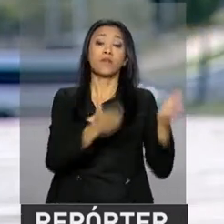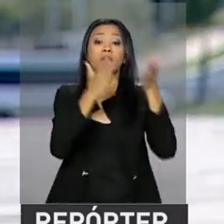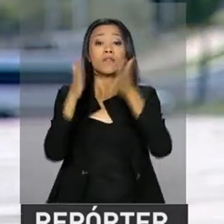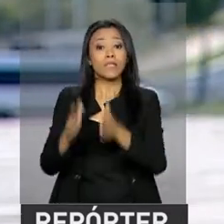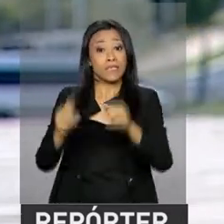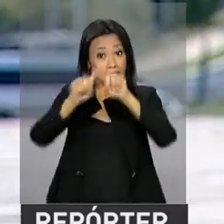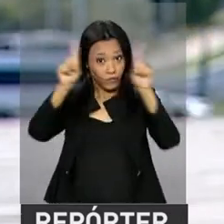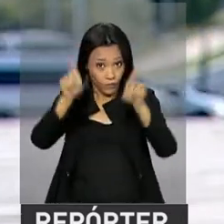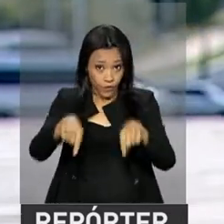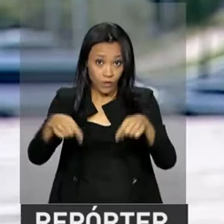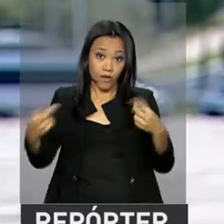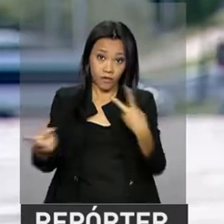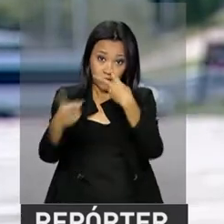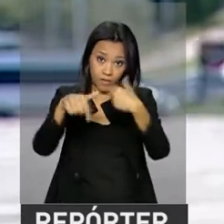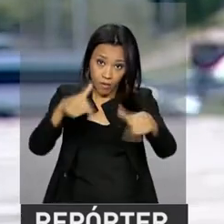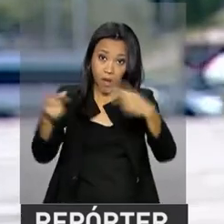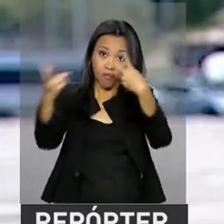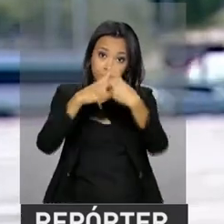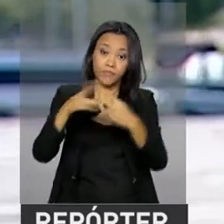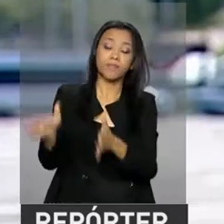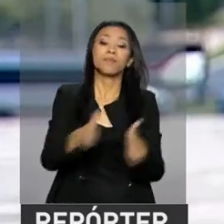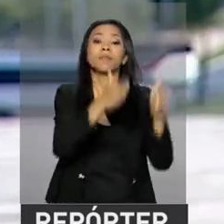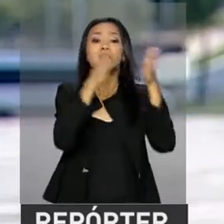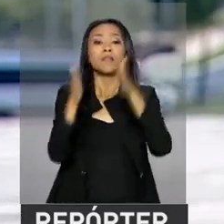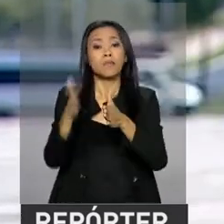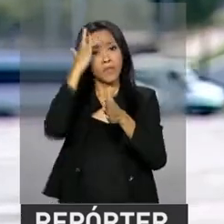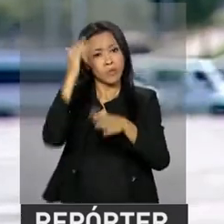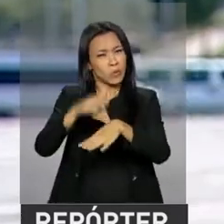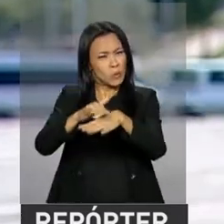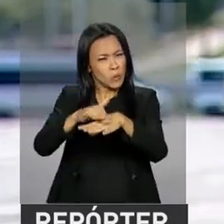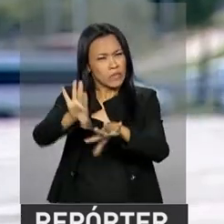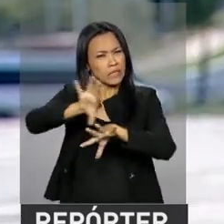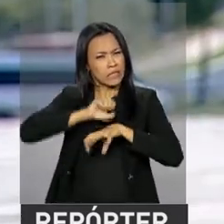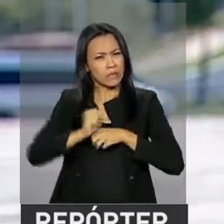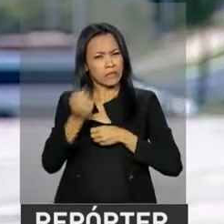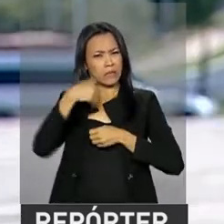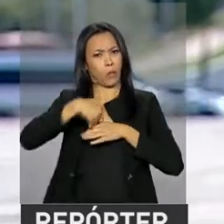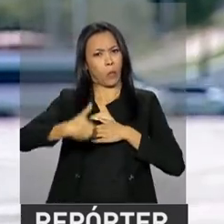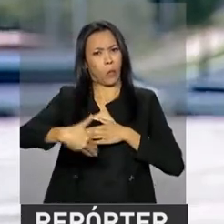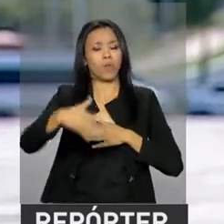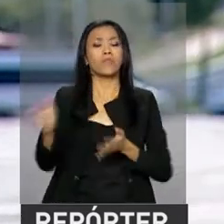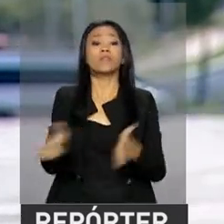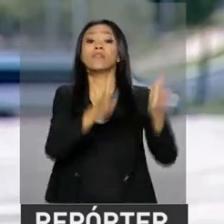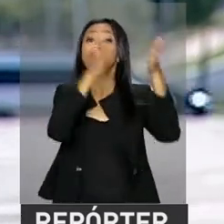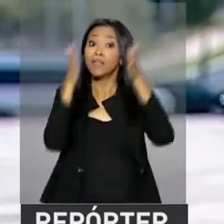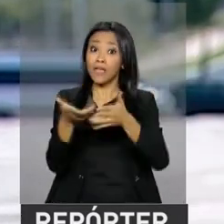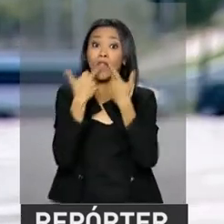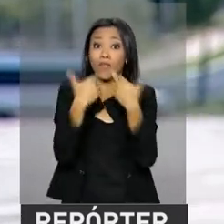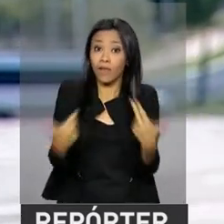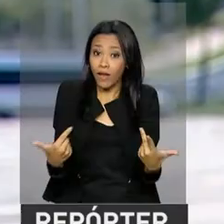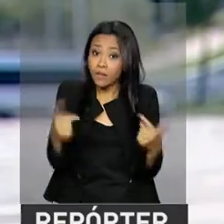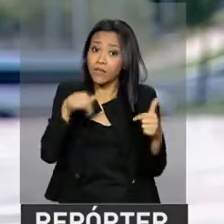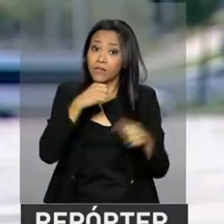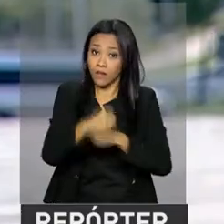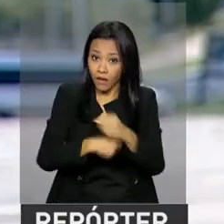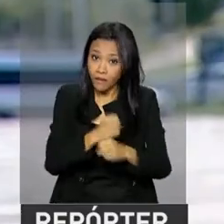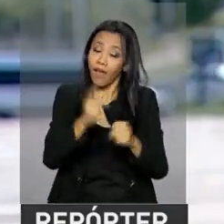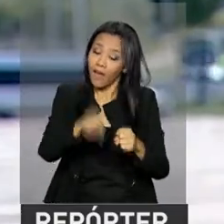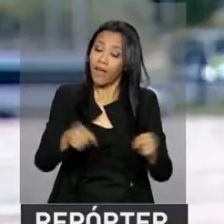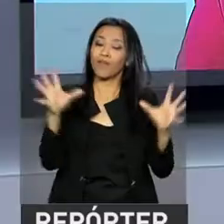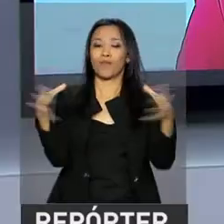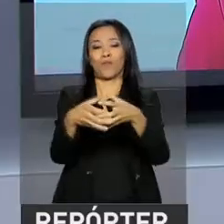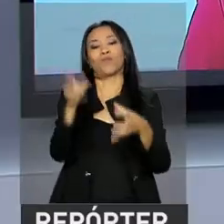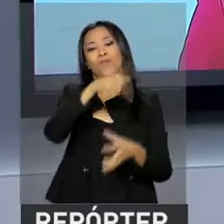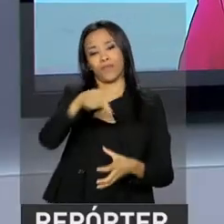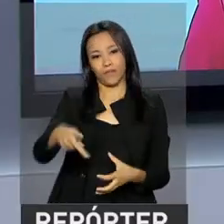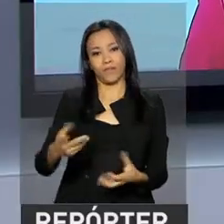sistema prisional pessoas portadoras de doenças crônicas além dos professores que são a novidade deste ano leandro